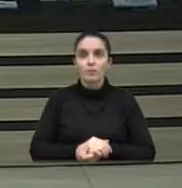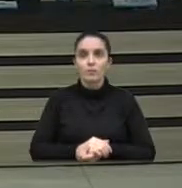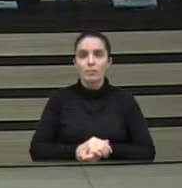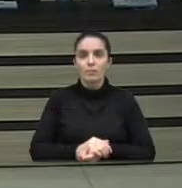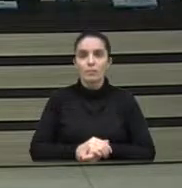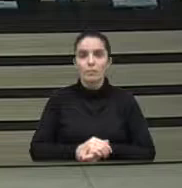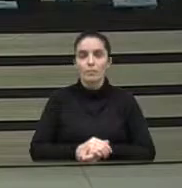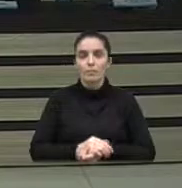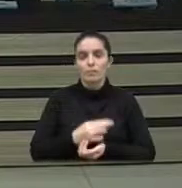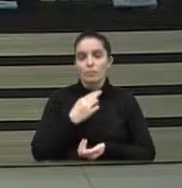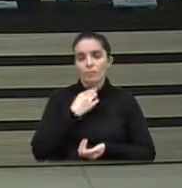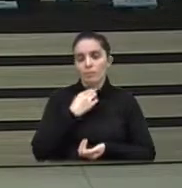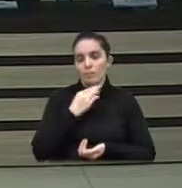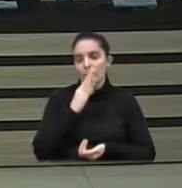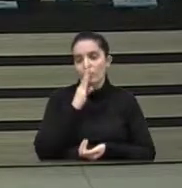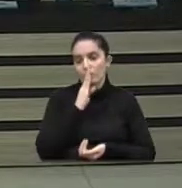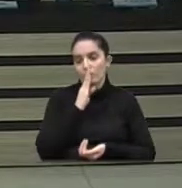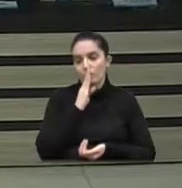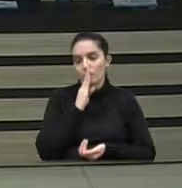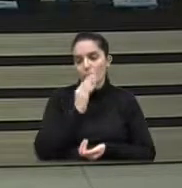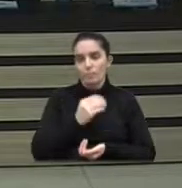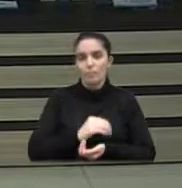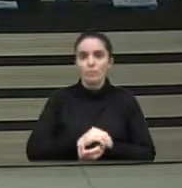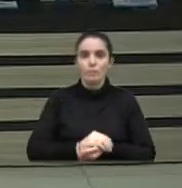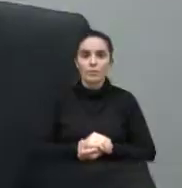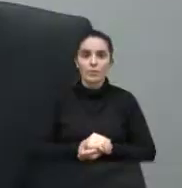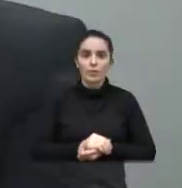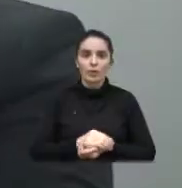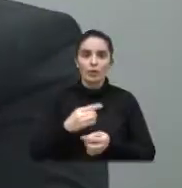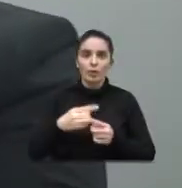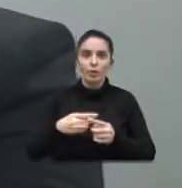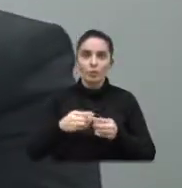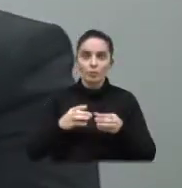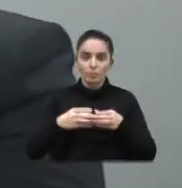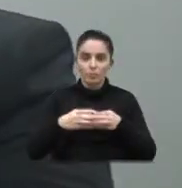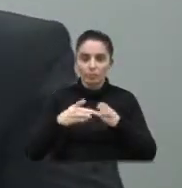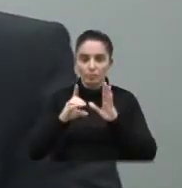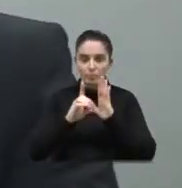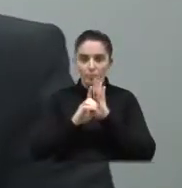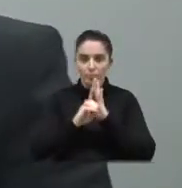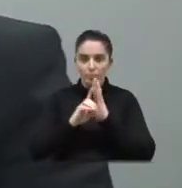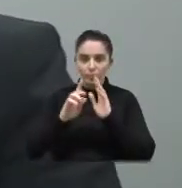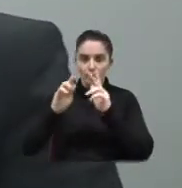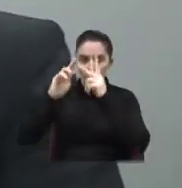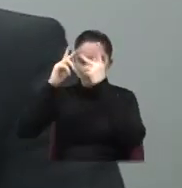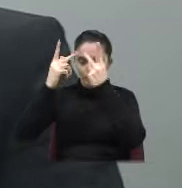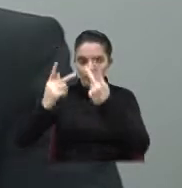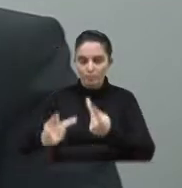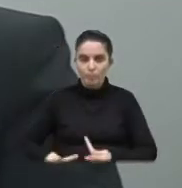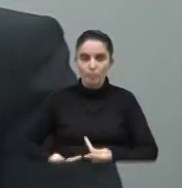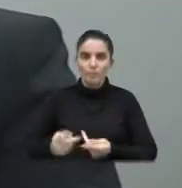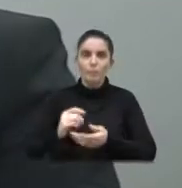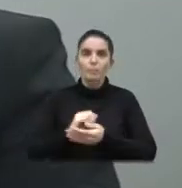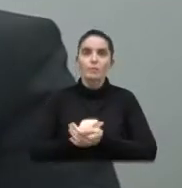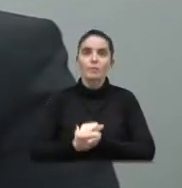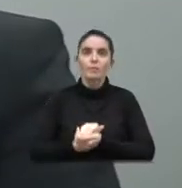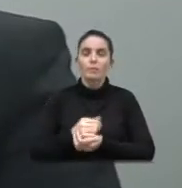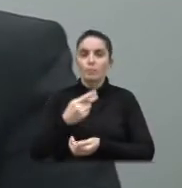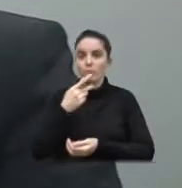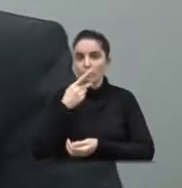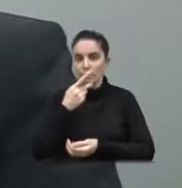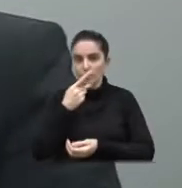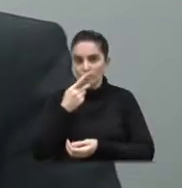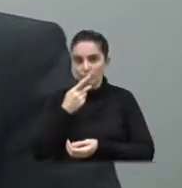poderia deixar de falar, enquanto membro da Comissão de Direitos Humanos, e ratificar que desde o início,